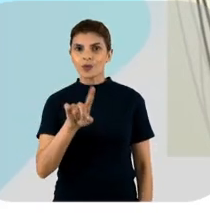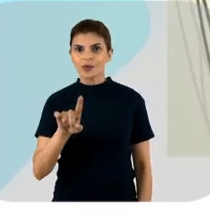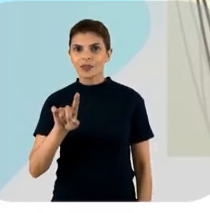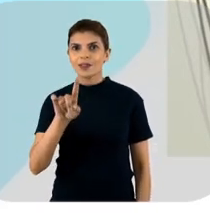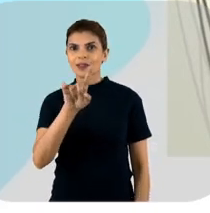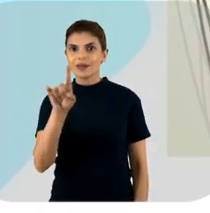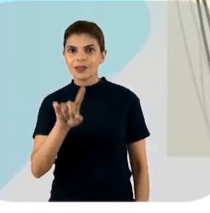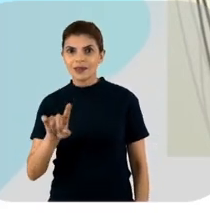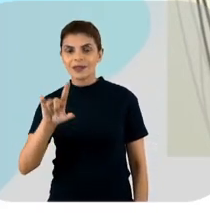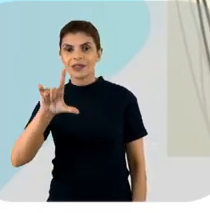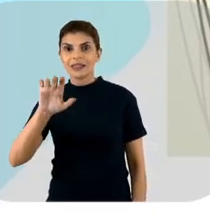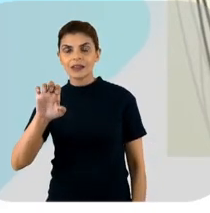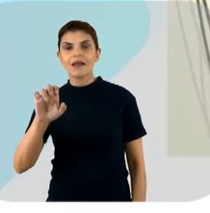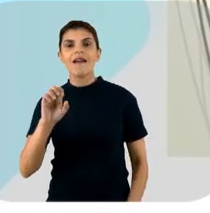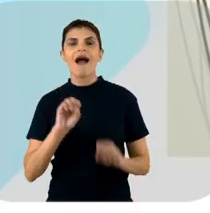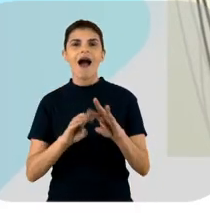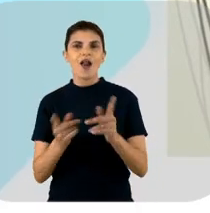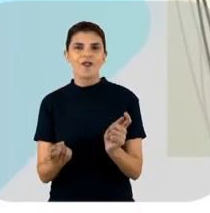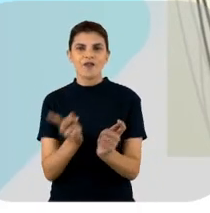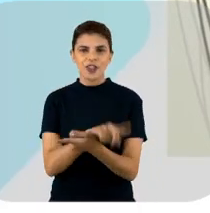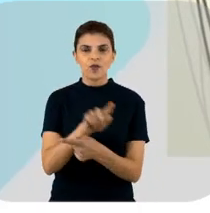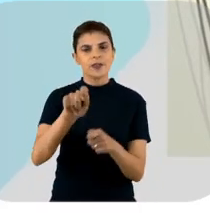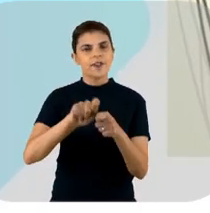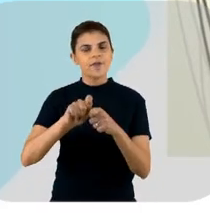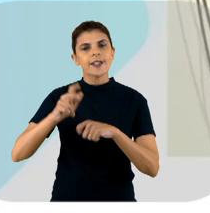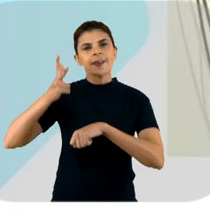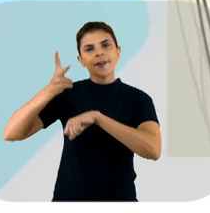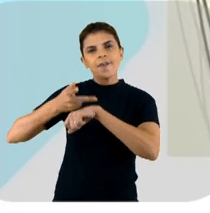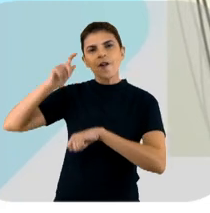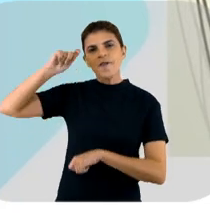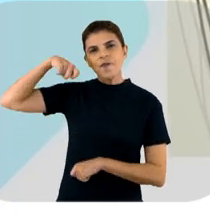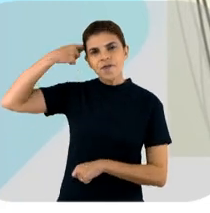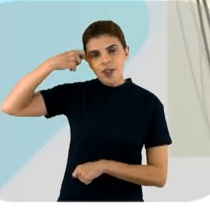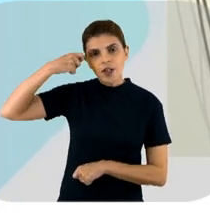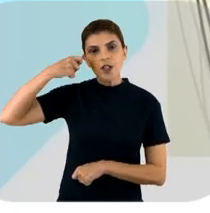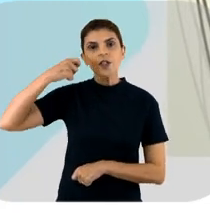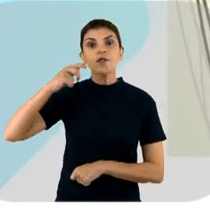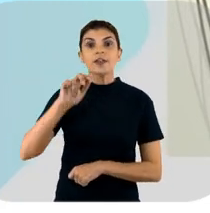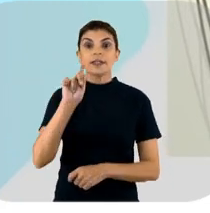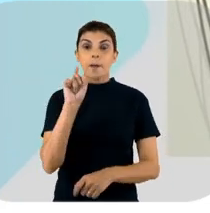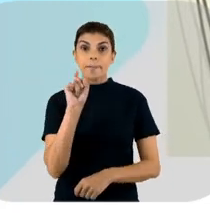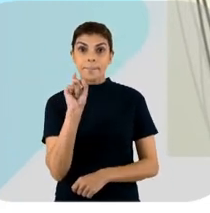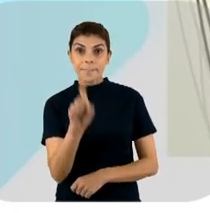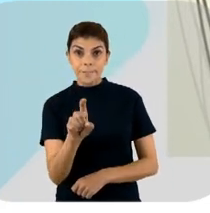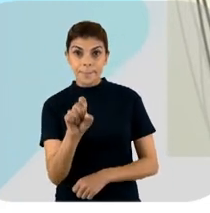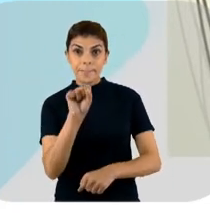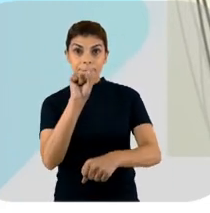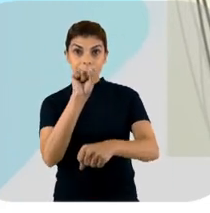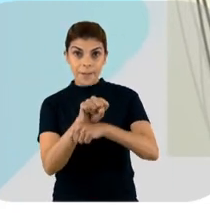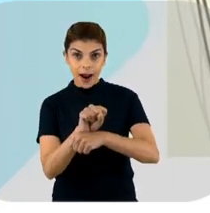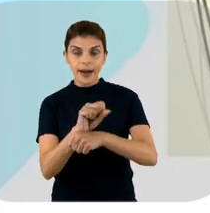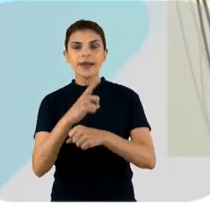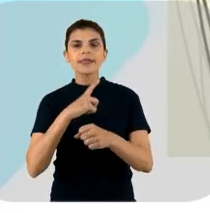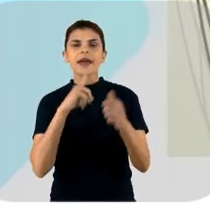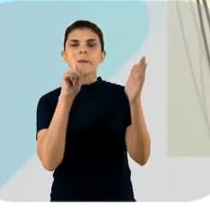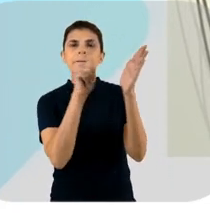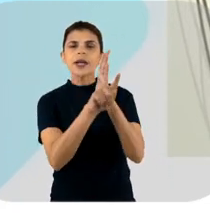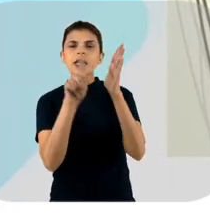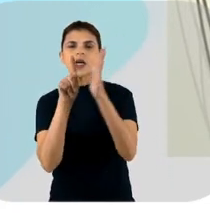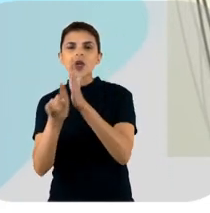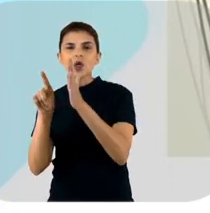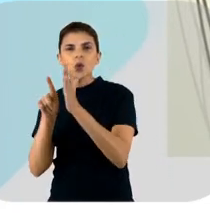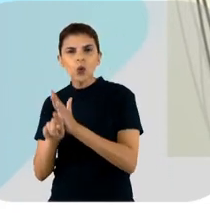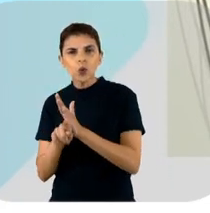esta aula invertida. Você coloca, faz um vídeo e você para o vídeo, dentro do vídeo, coloca